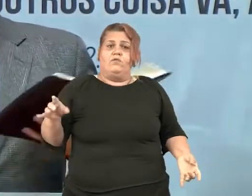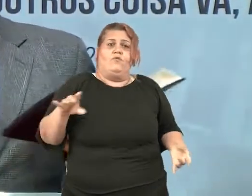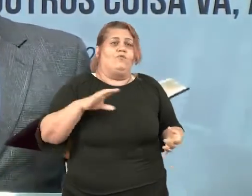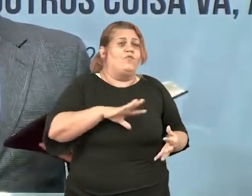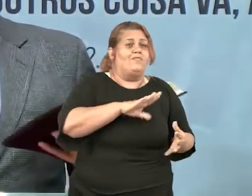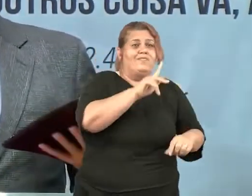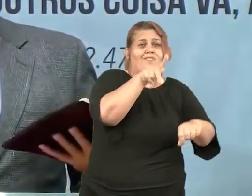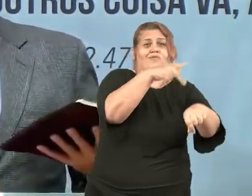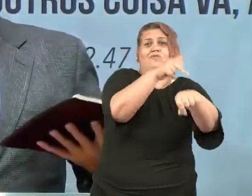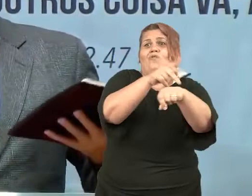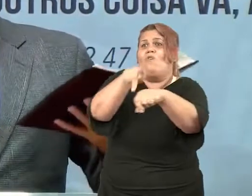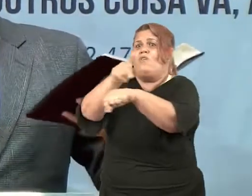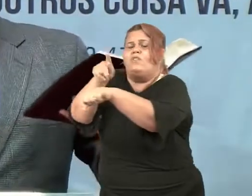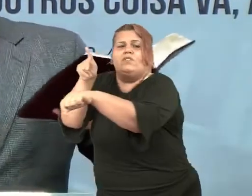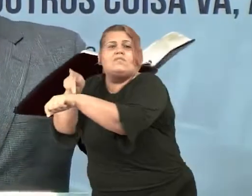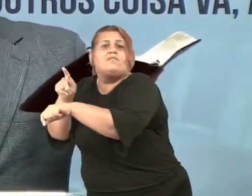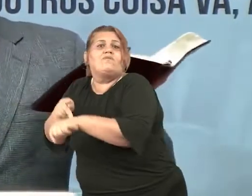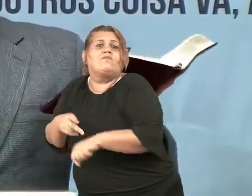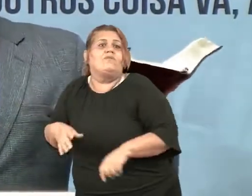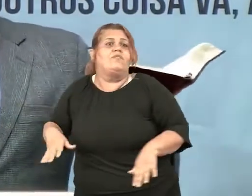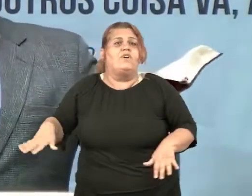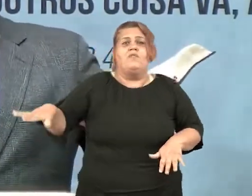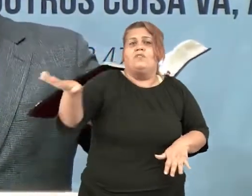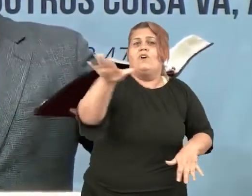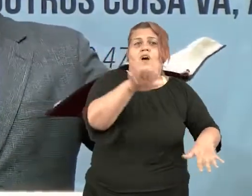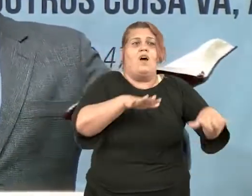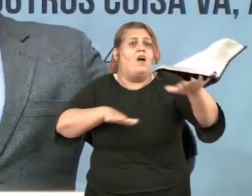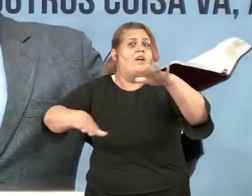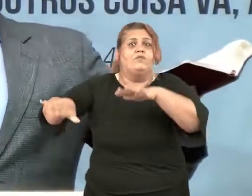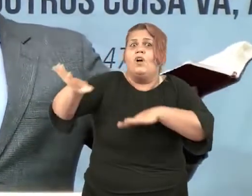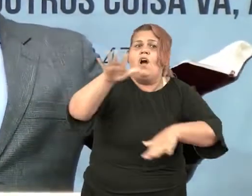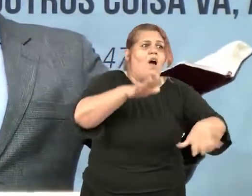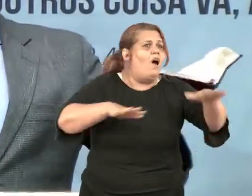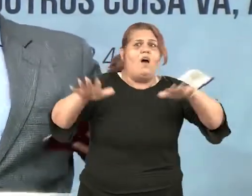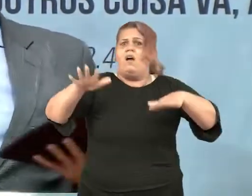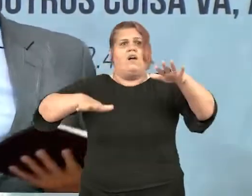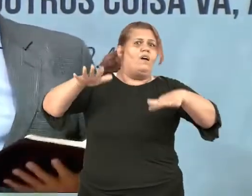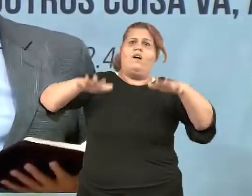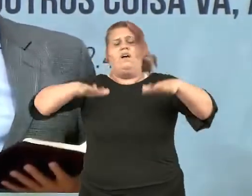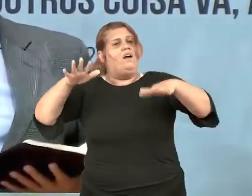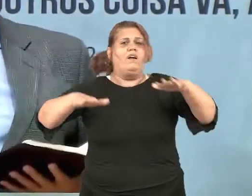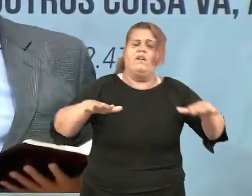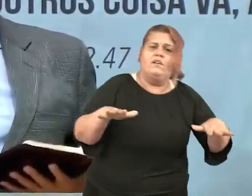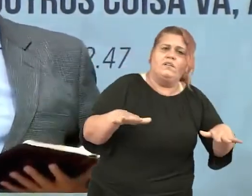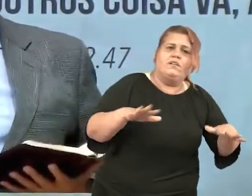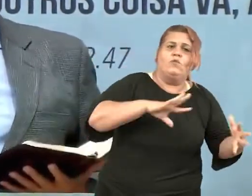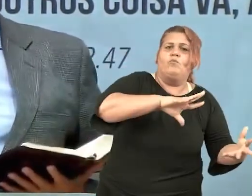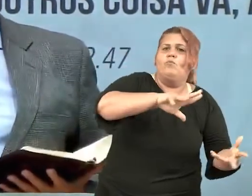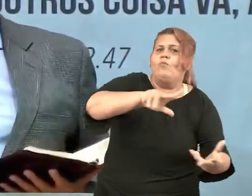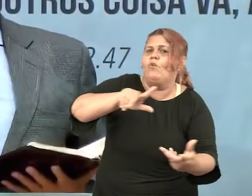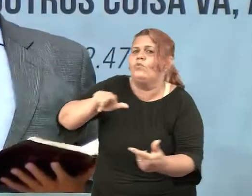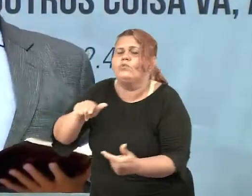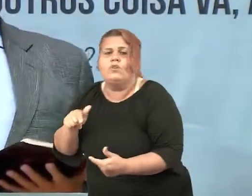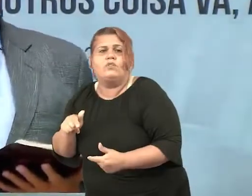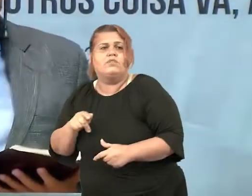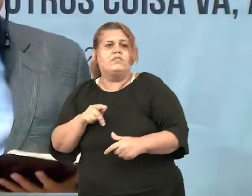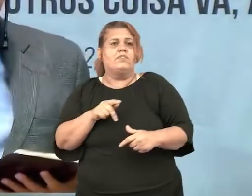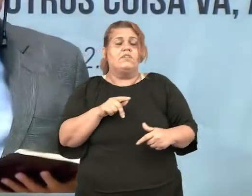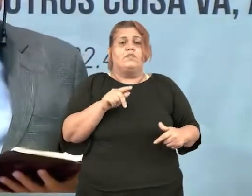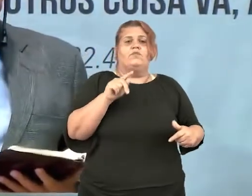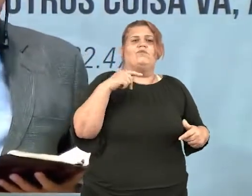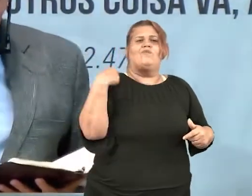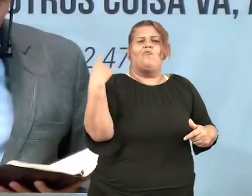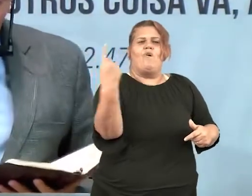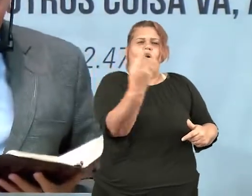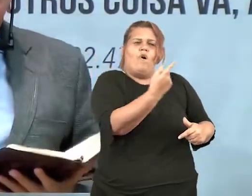E as nações estão completamente aturdidas. Por quê? Porque